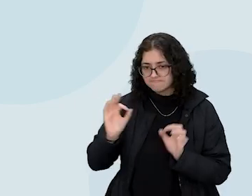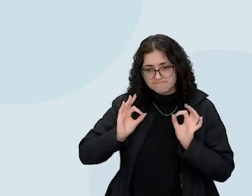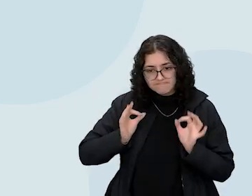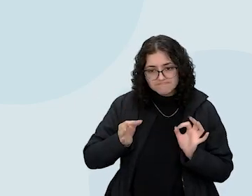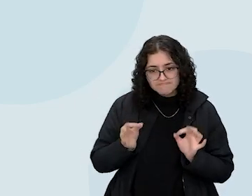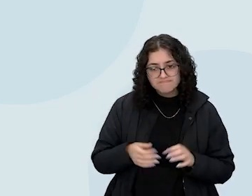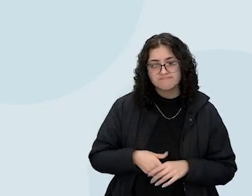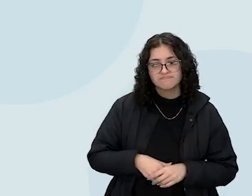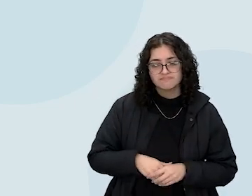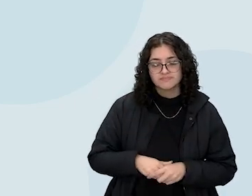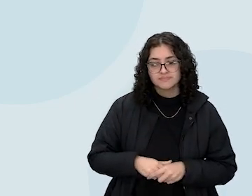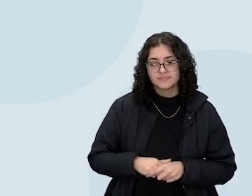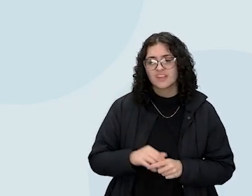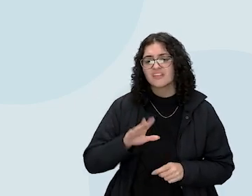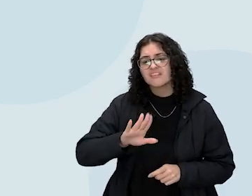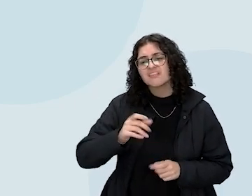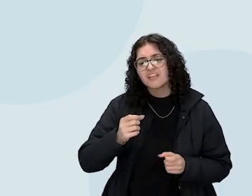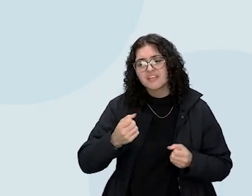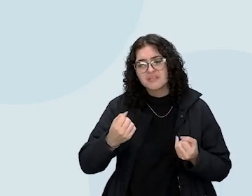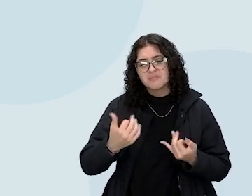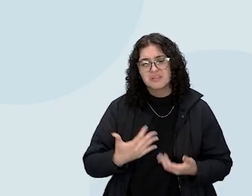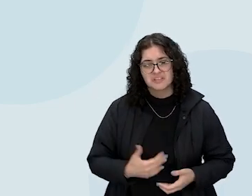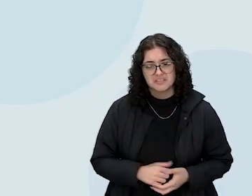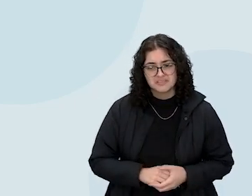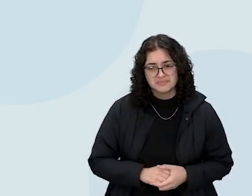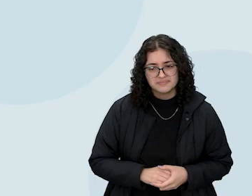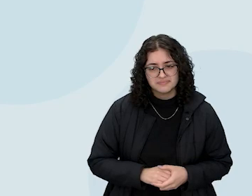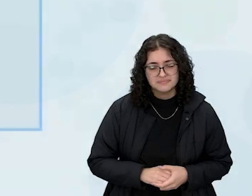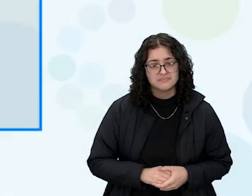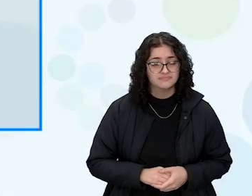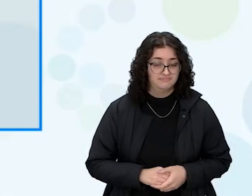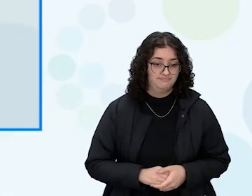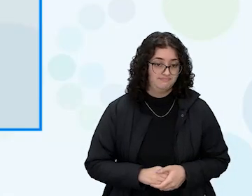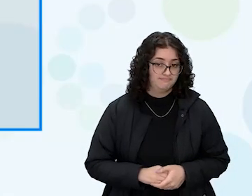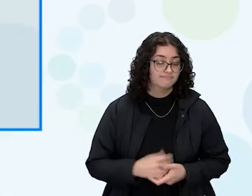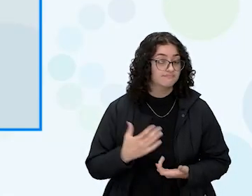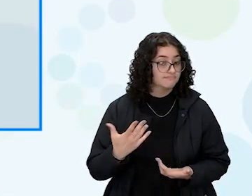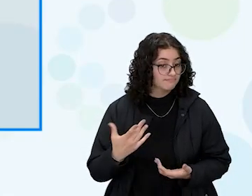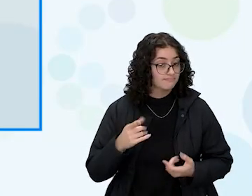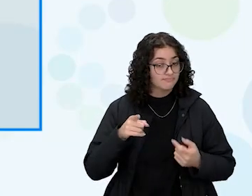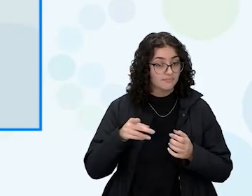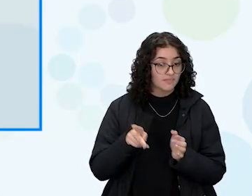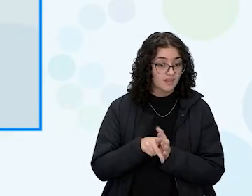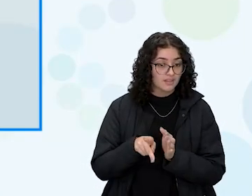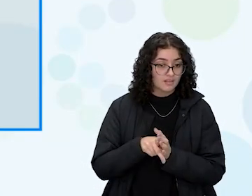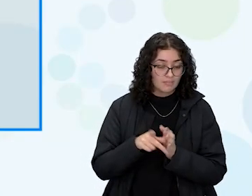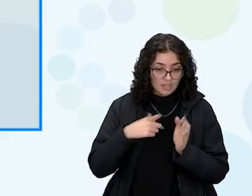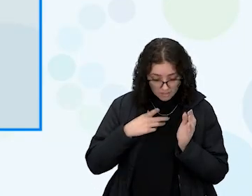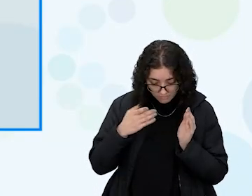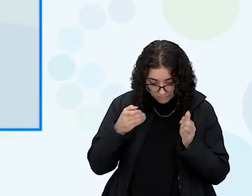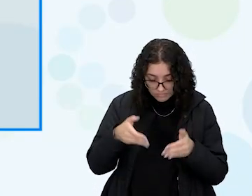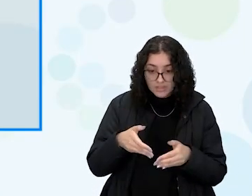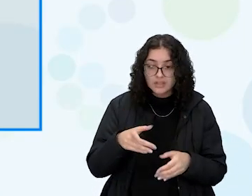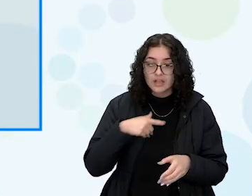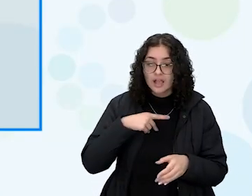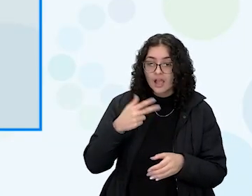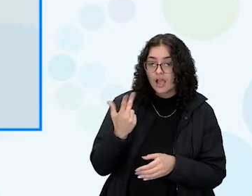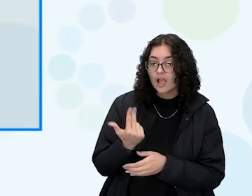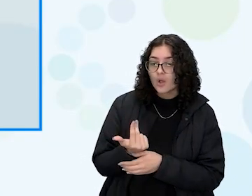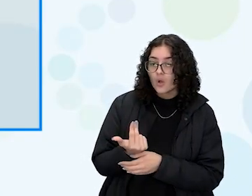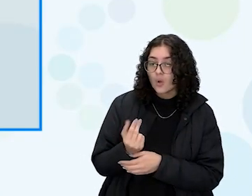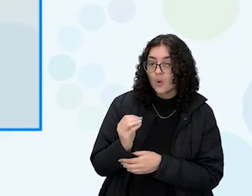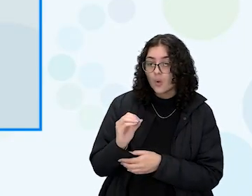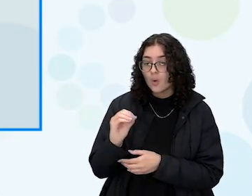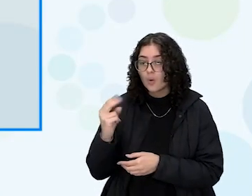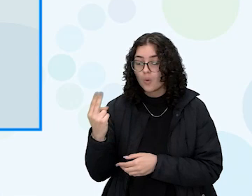certo? O que você quer dizer com isso, Sumaia? Eu quero dizer que essas concentrações, elas são iguais